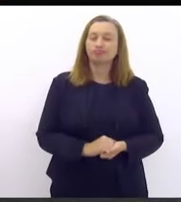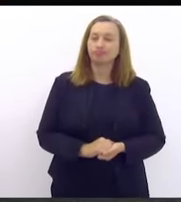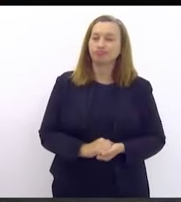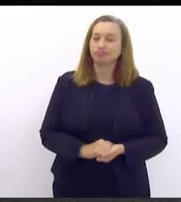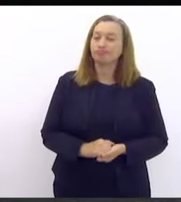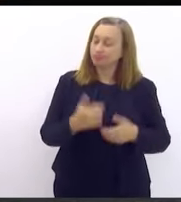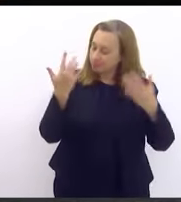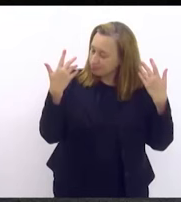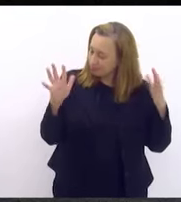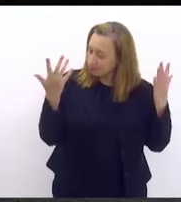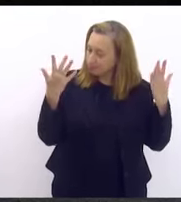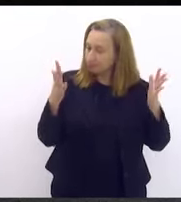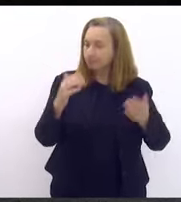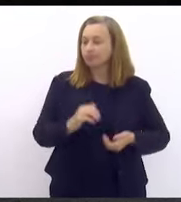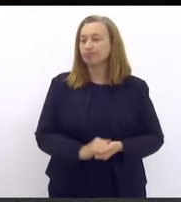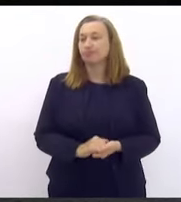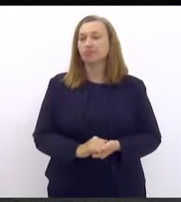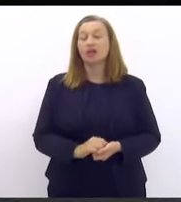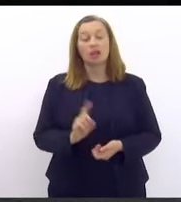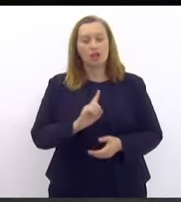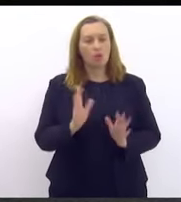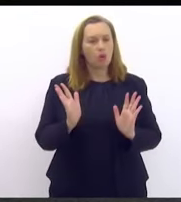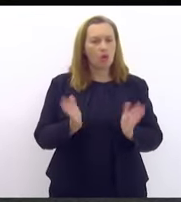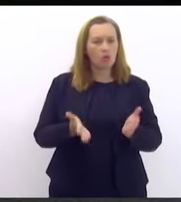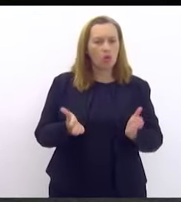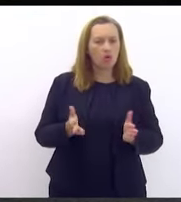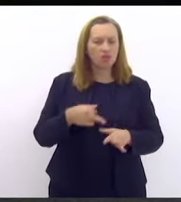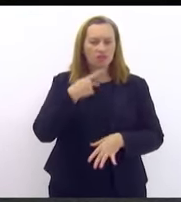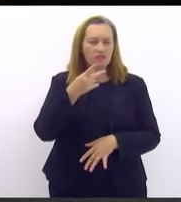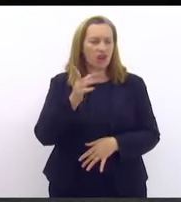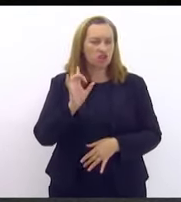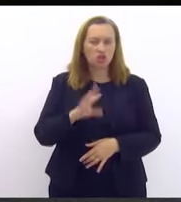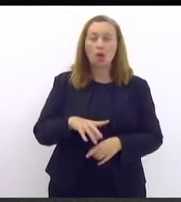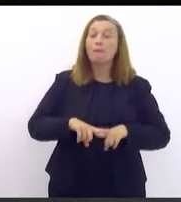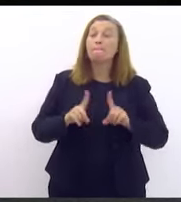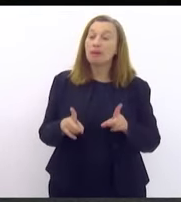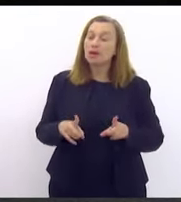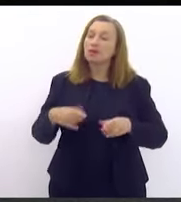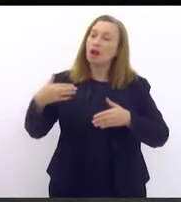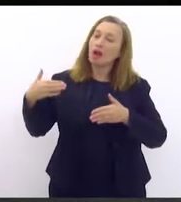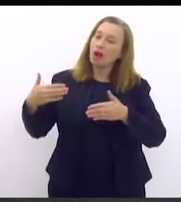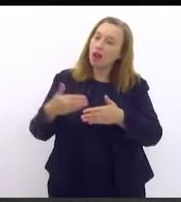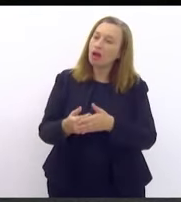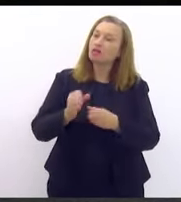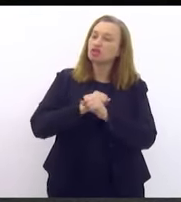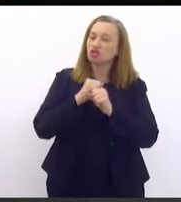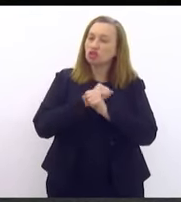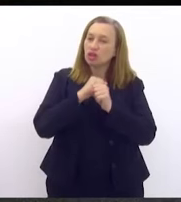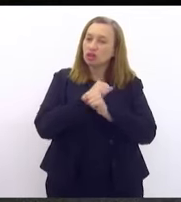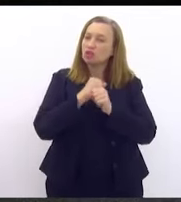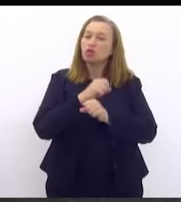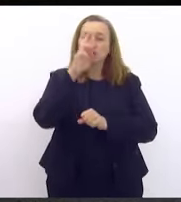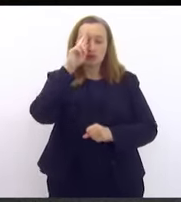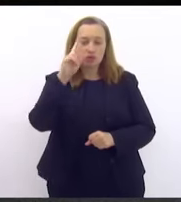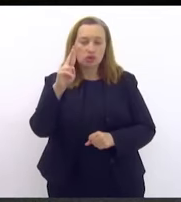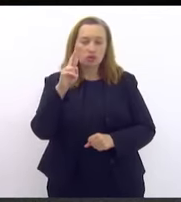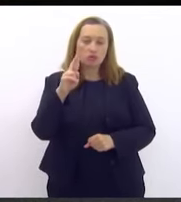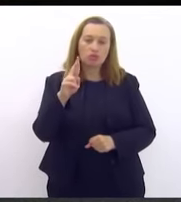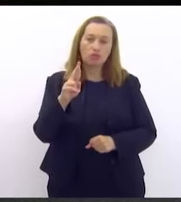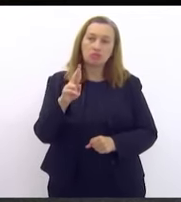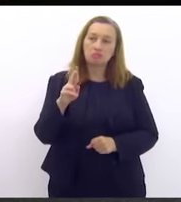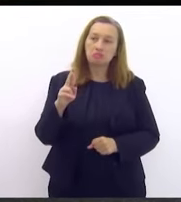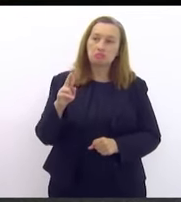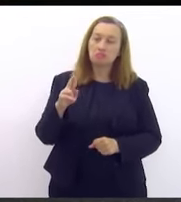lhe saudar, por não agora nessa fala apenas, mas ao longo de anos e anos, Vossa Excelência tem sido